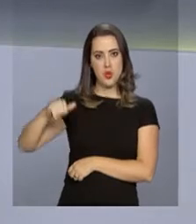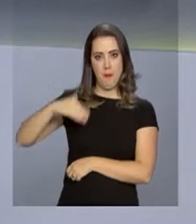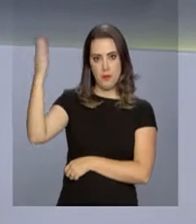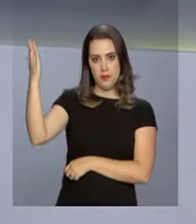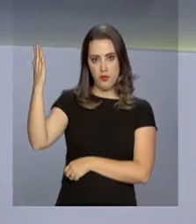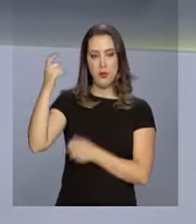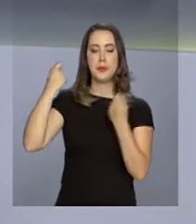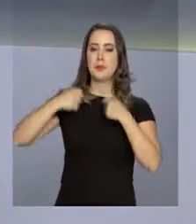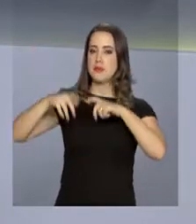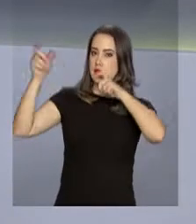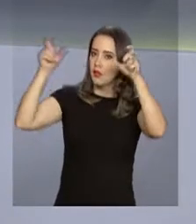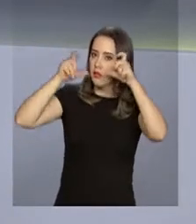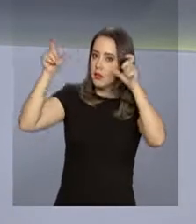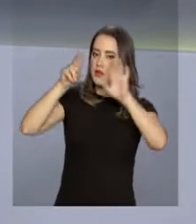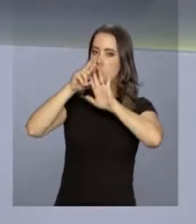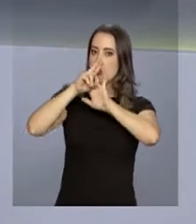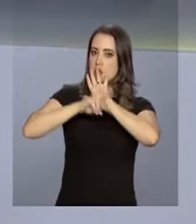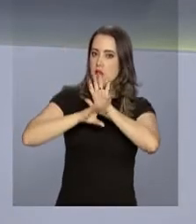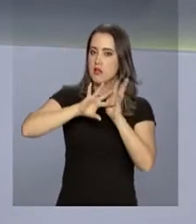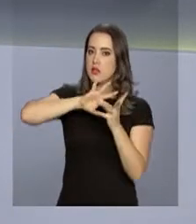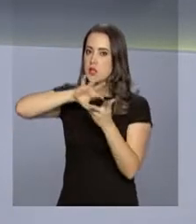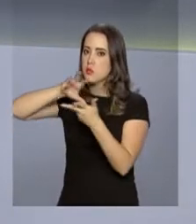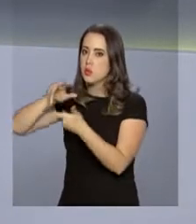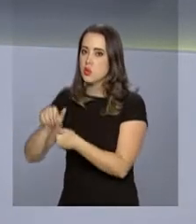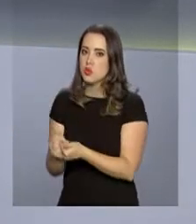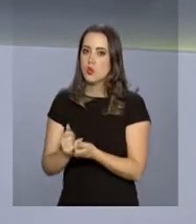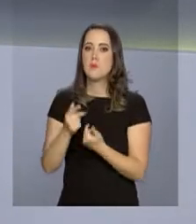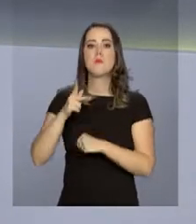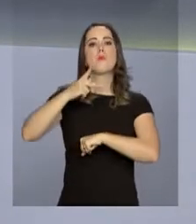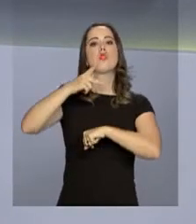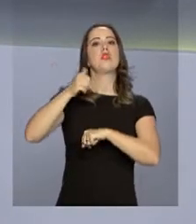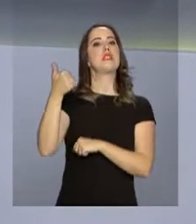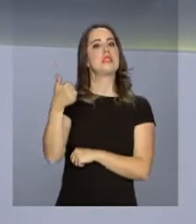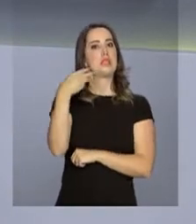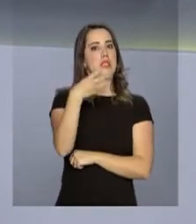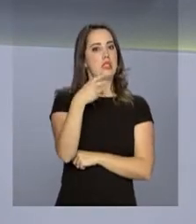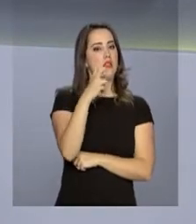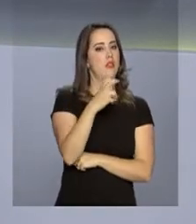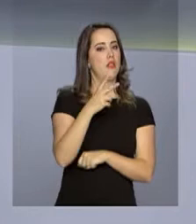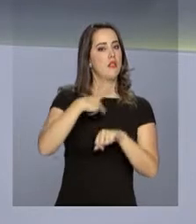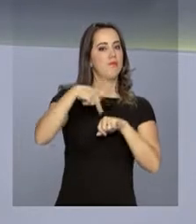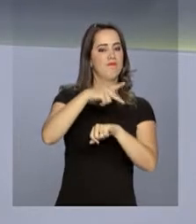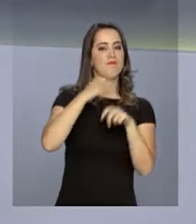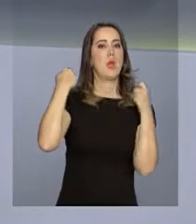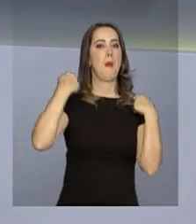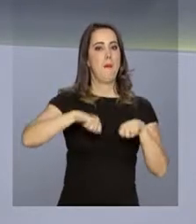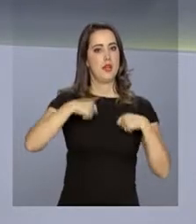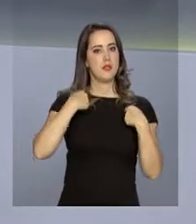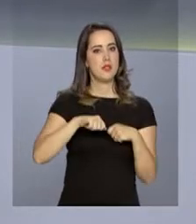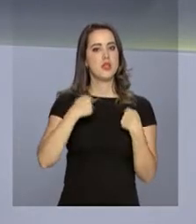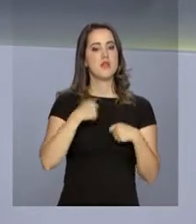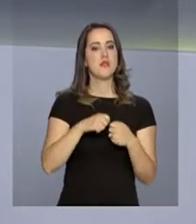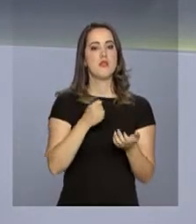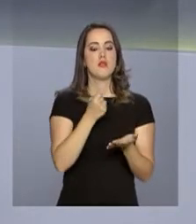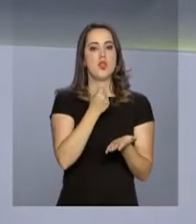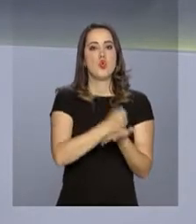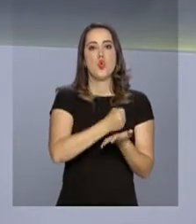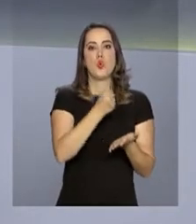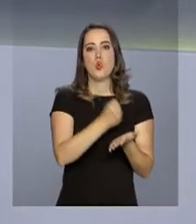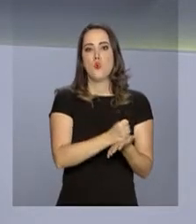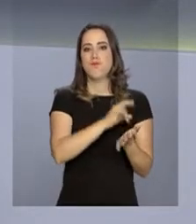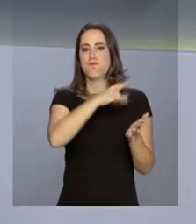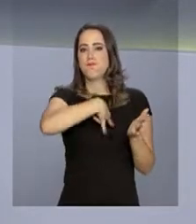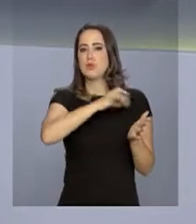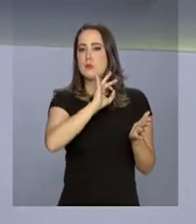devem ficar atentos às regras internacionais 135 exigem o certificado internacional